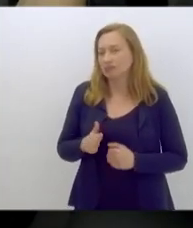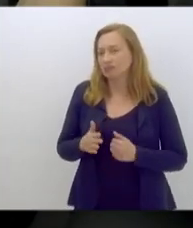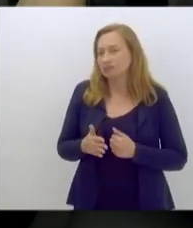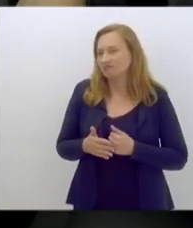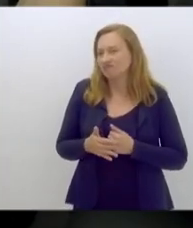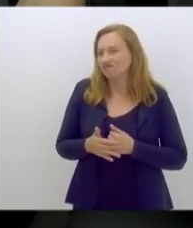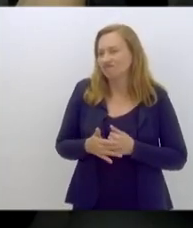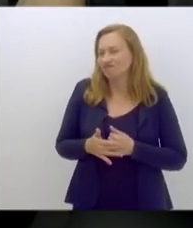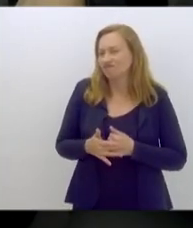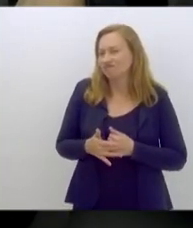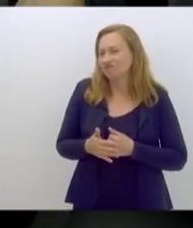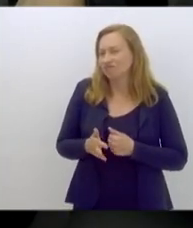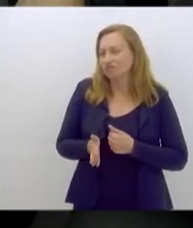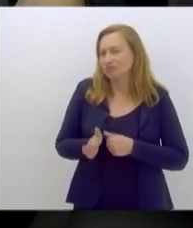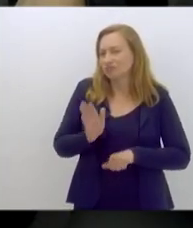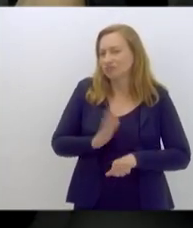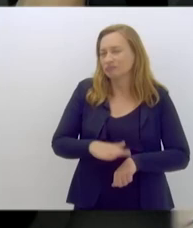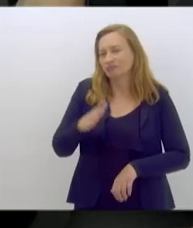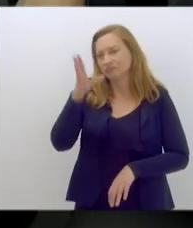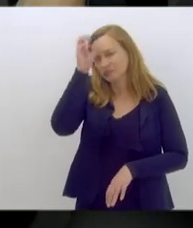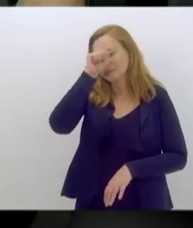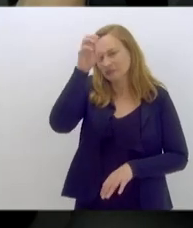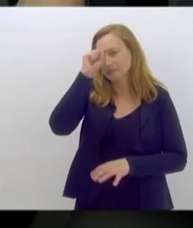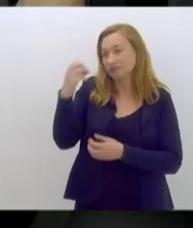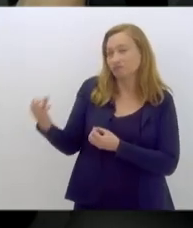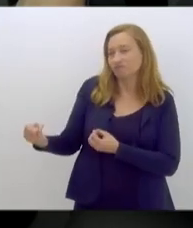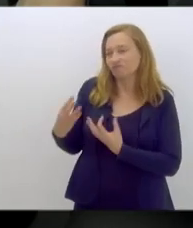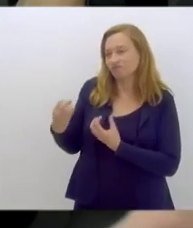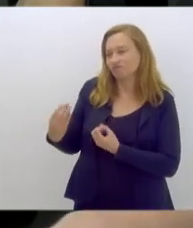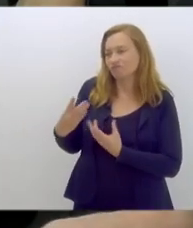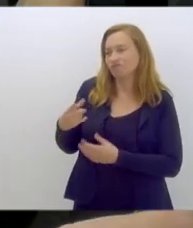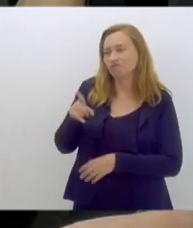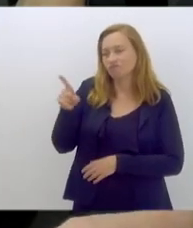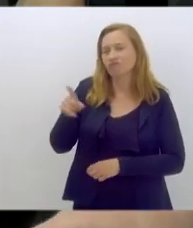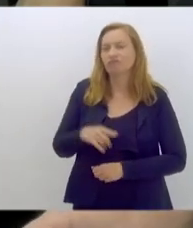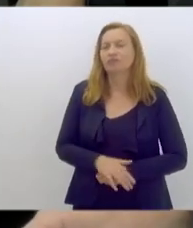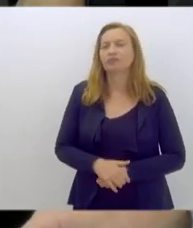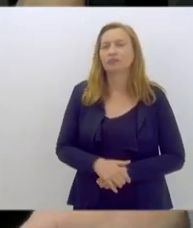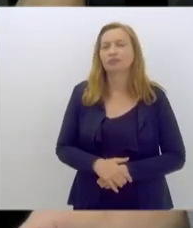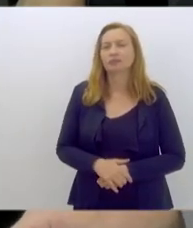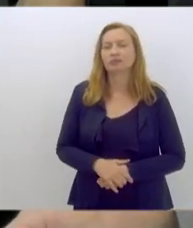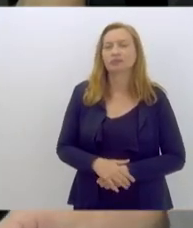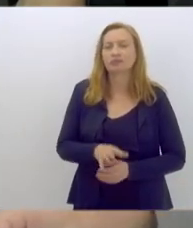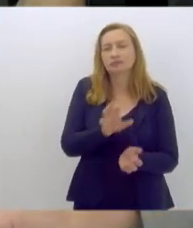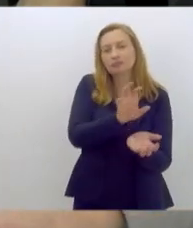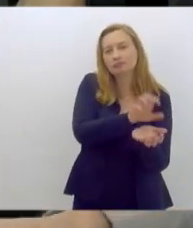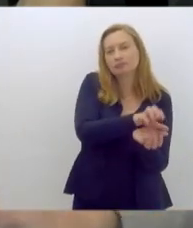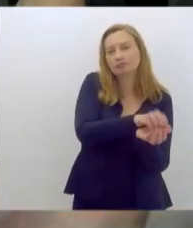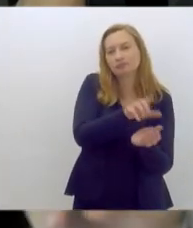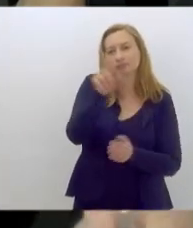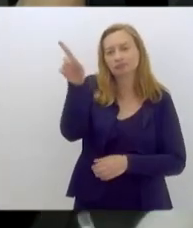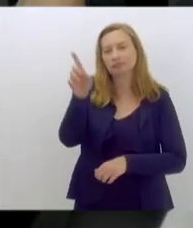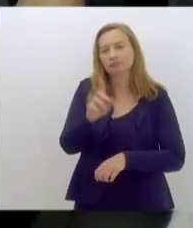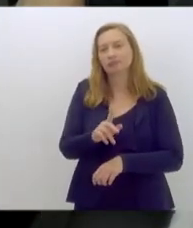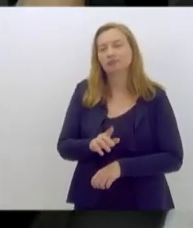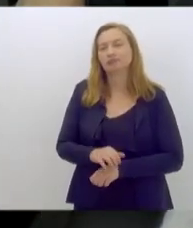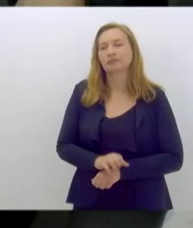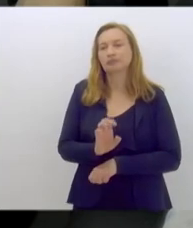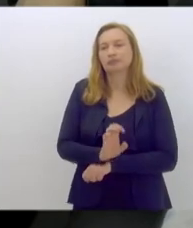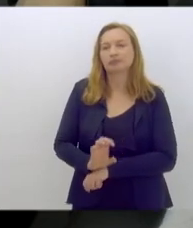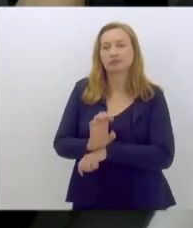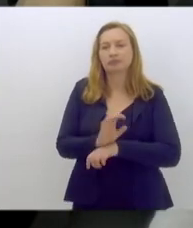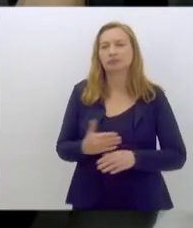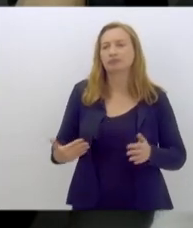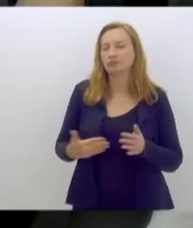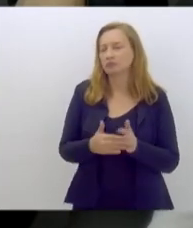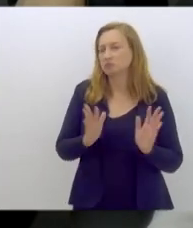um ensinamento que eu tive lá que veio de Pernambuco e que até hoje